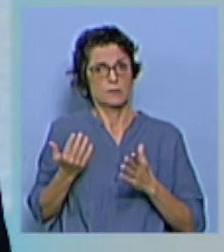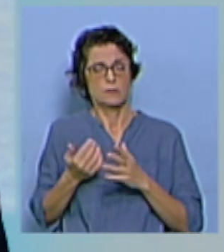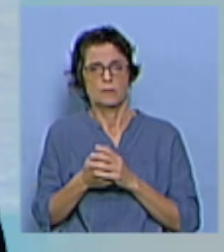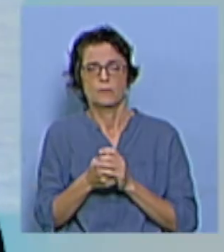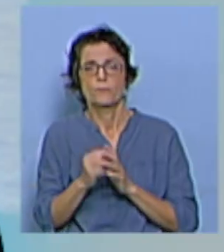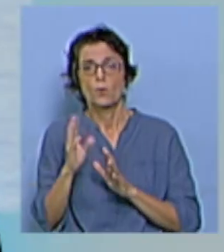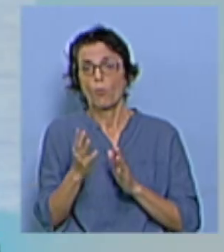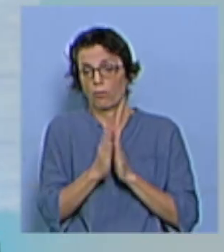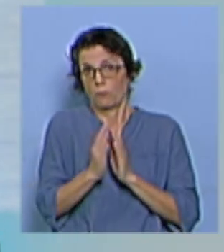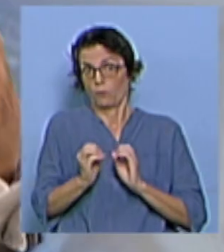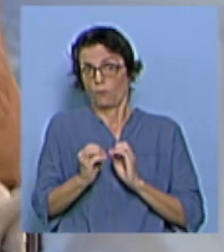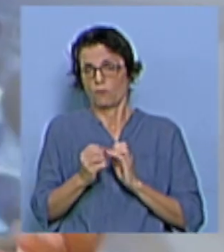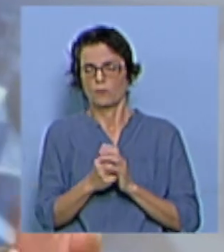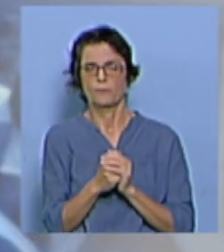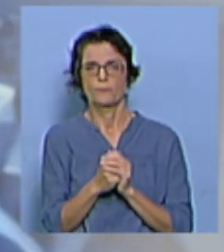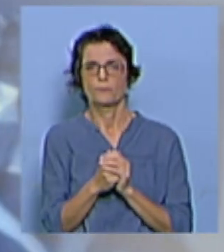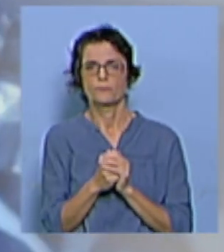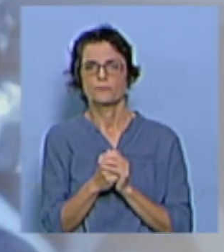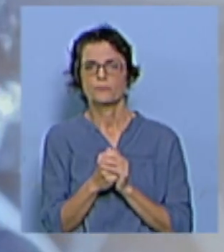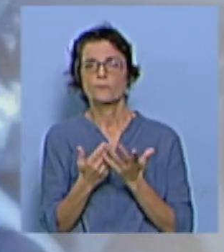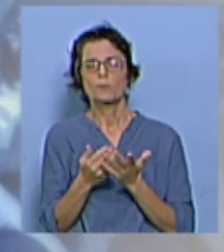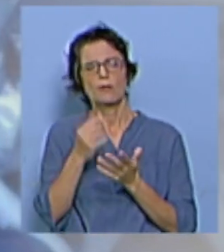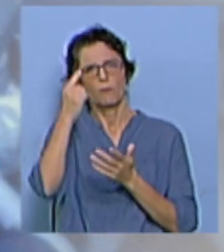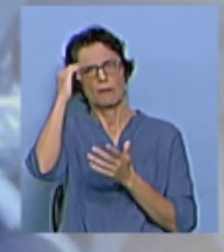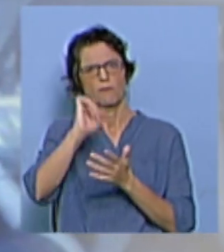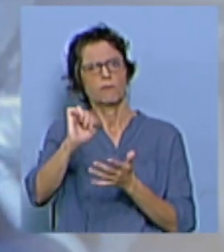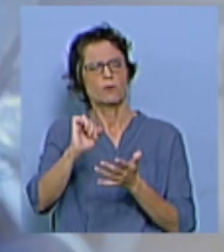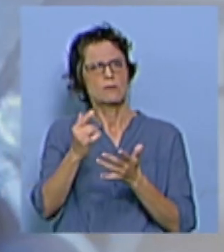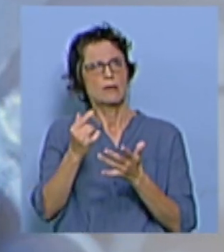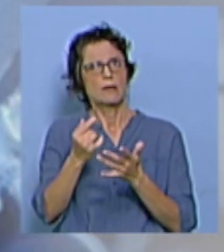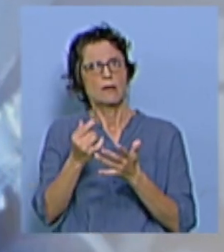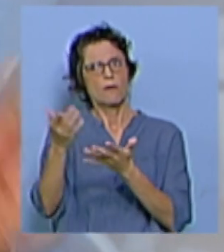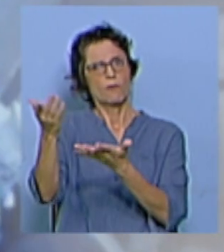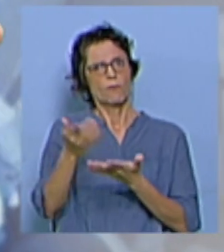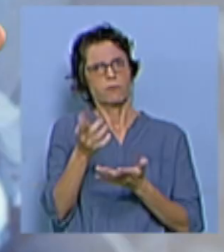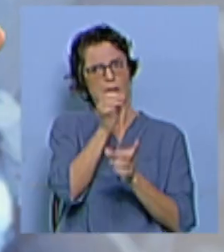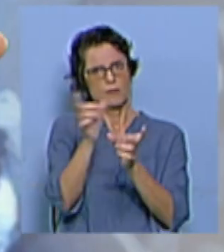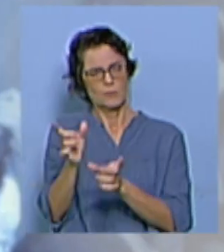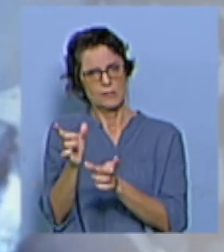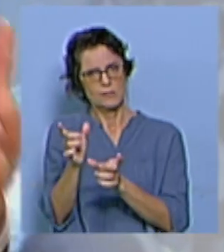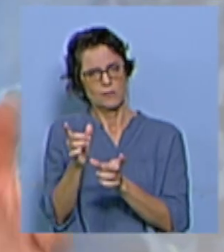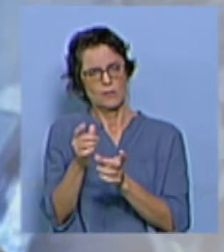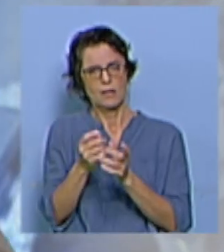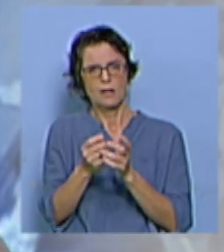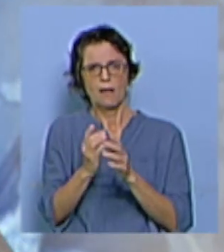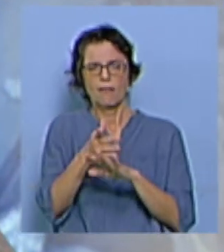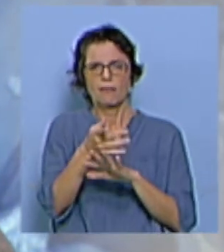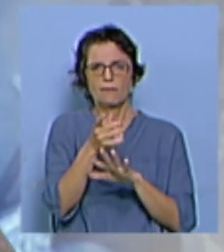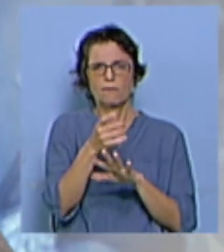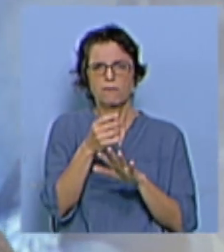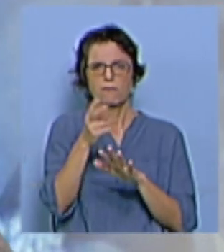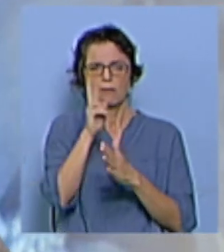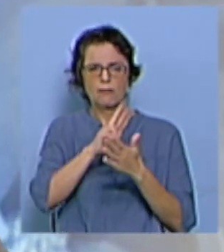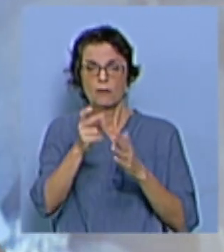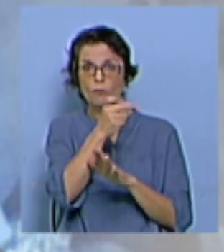sem as missas. E a ideia é convidar cada pessoa, através da leitura de uma frase, a ter um momento de